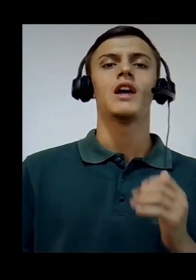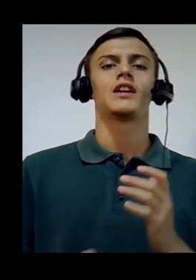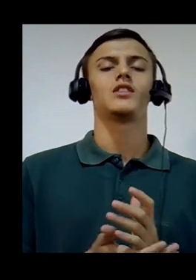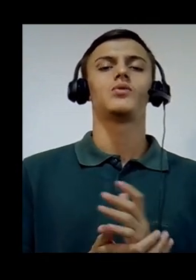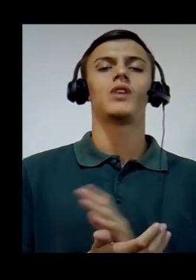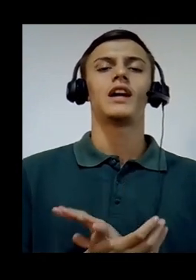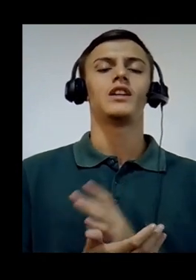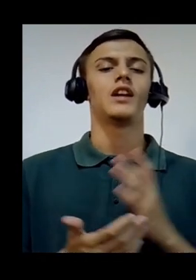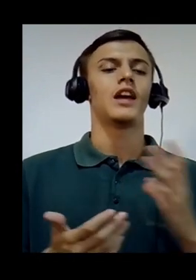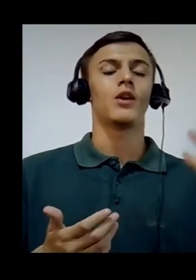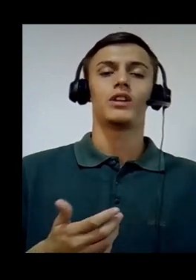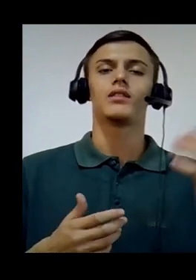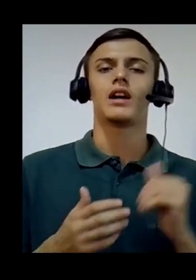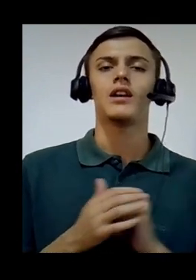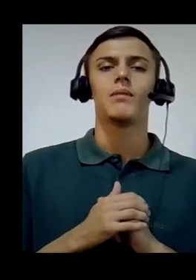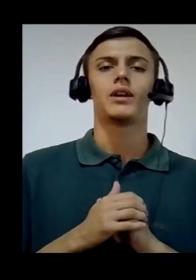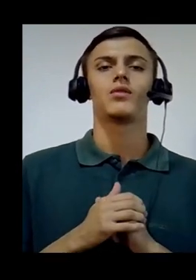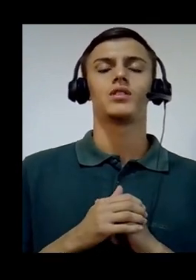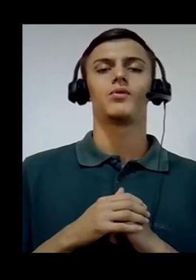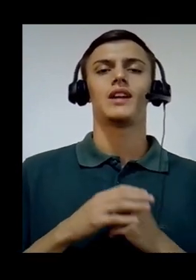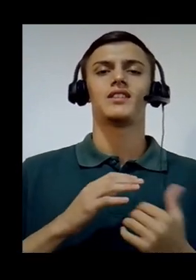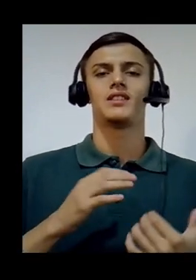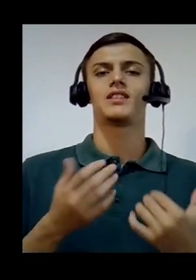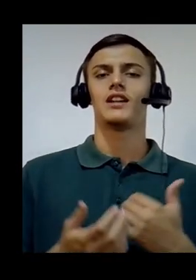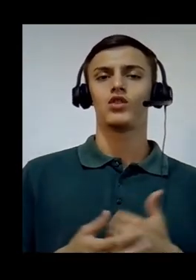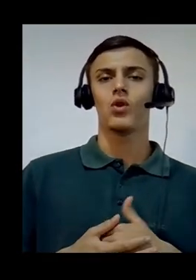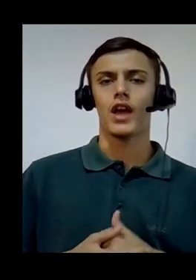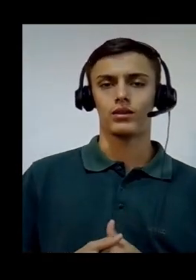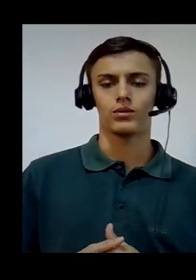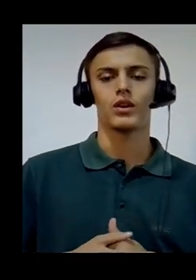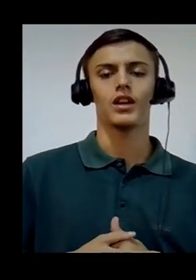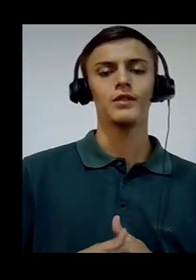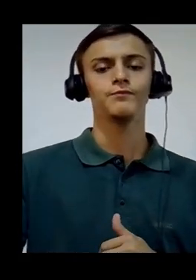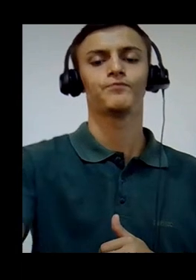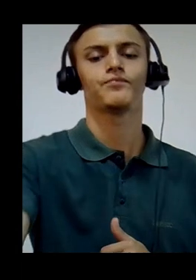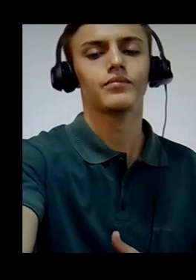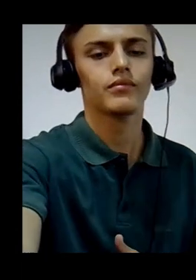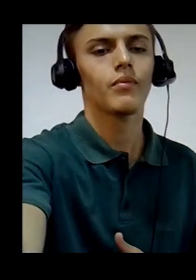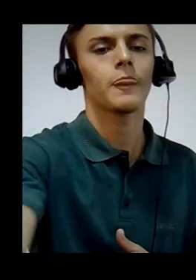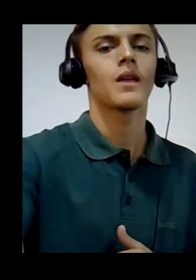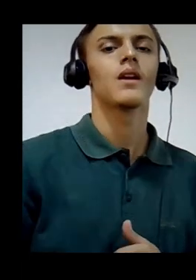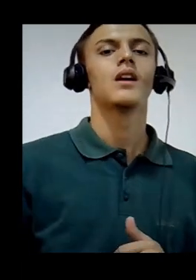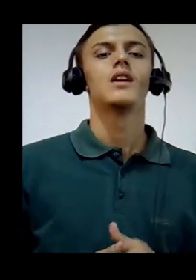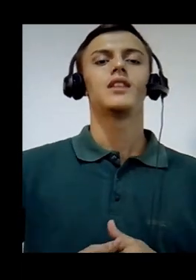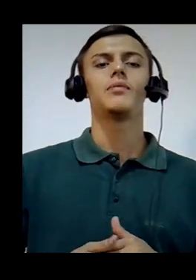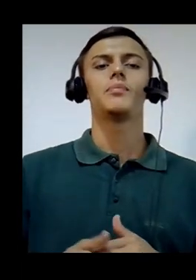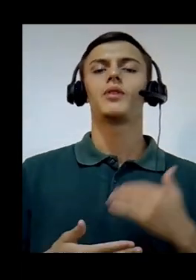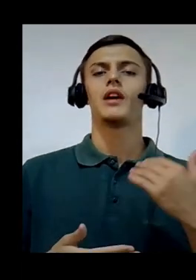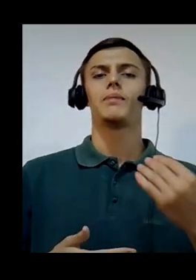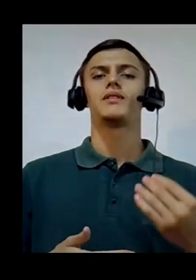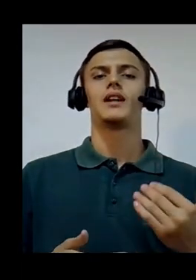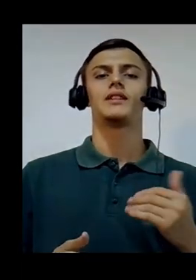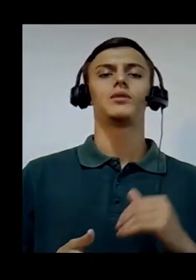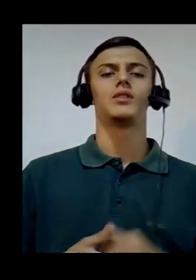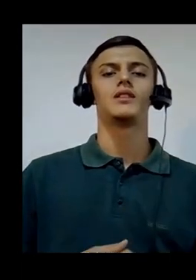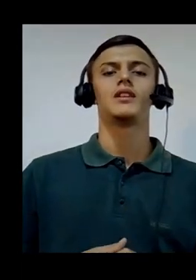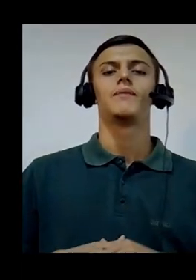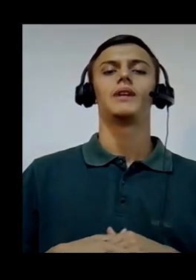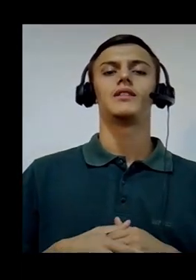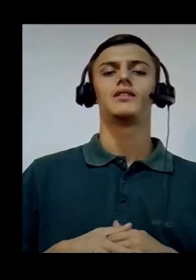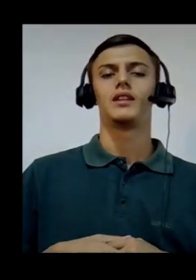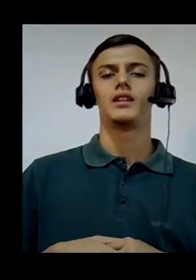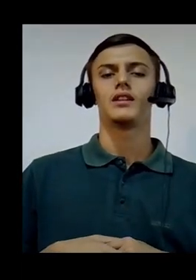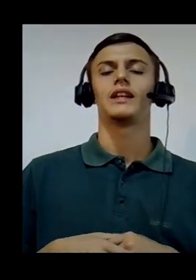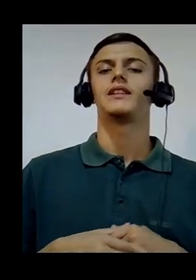no ramal, que a gente vai ali orientar para que você faça esse descarte correto, ok? Sempre procurar repensar na